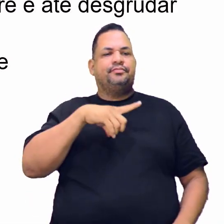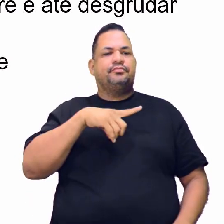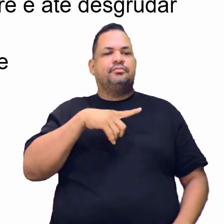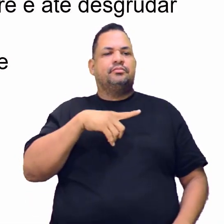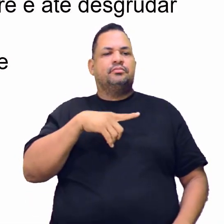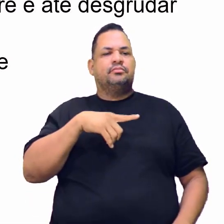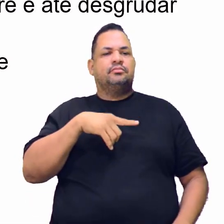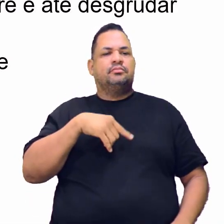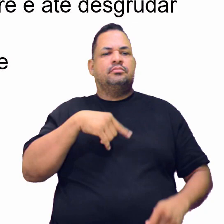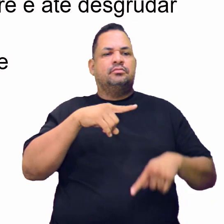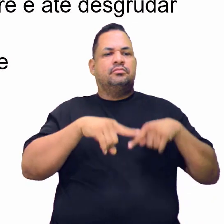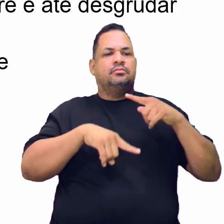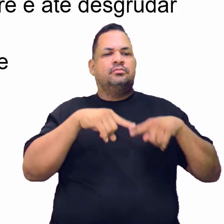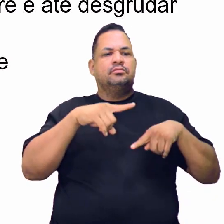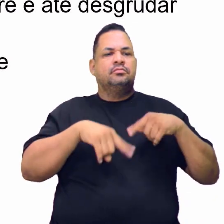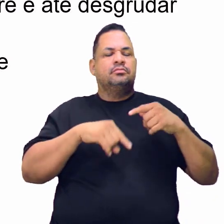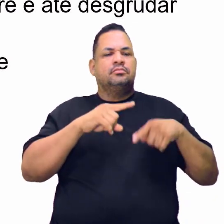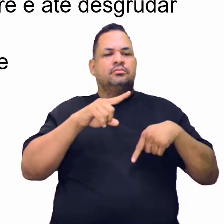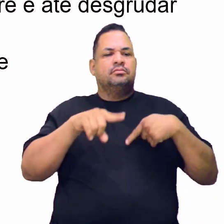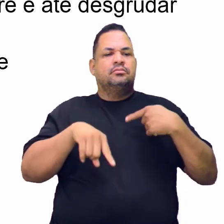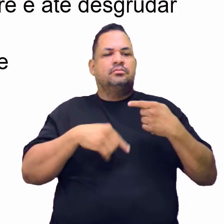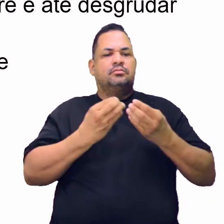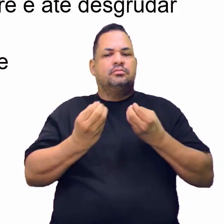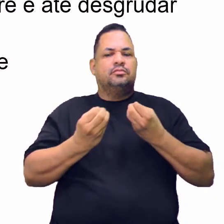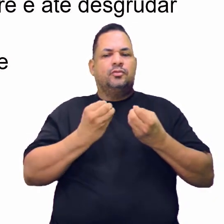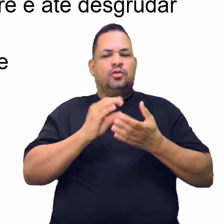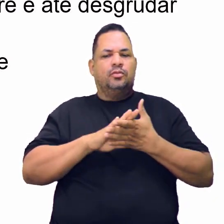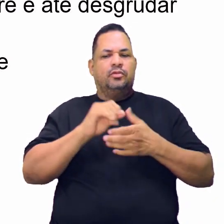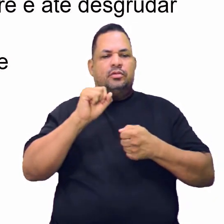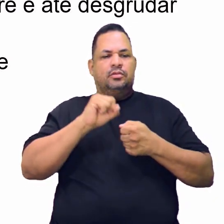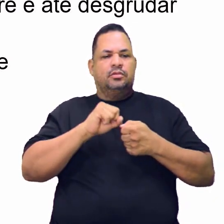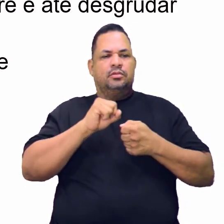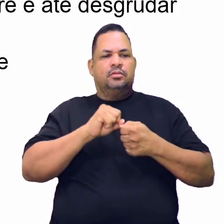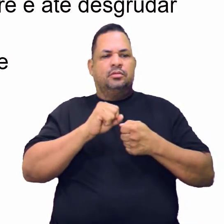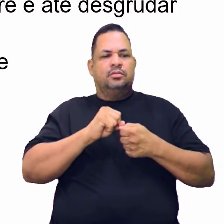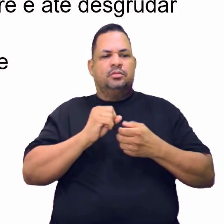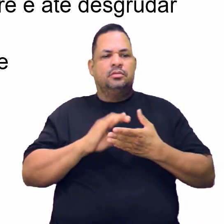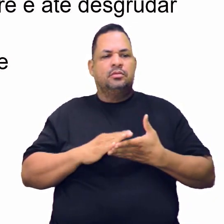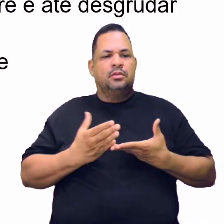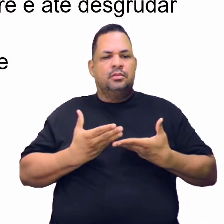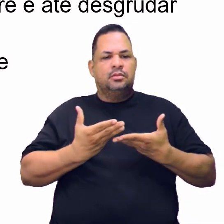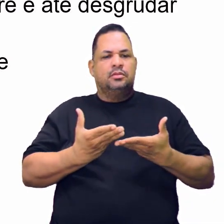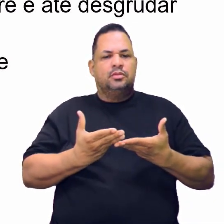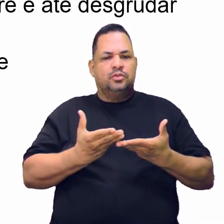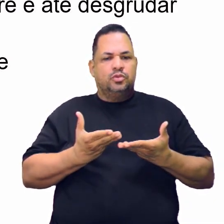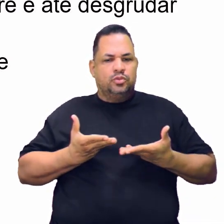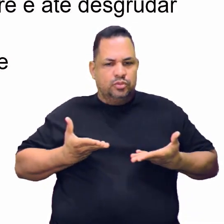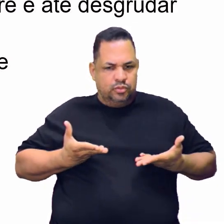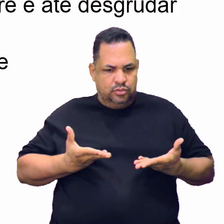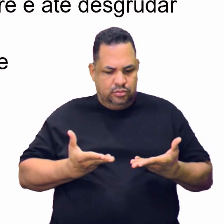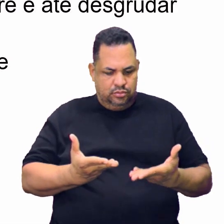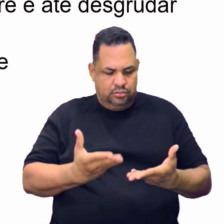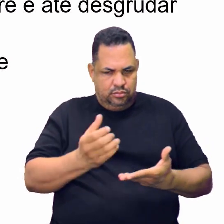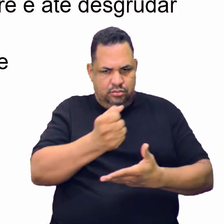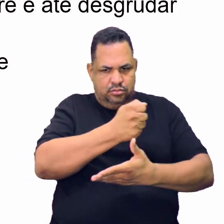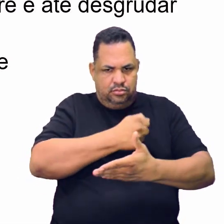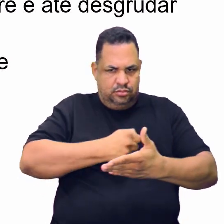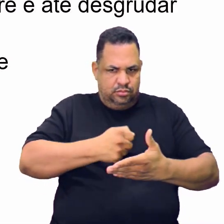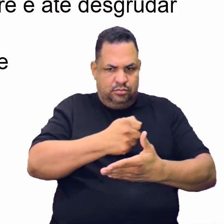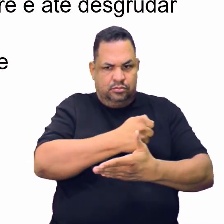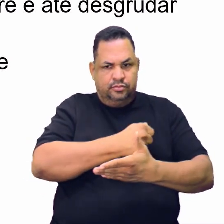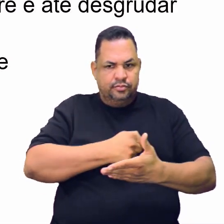do ingrediente e depois o modo de fazer. Leve todos os ingredientes ao fogo,